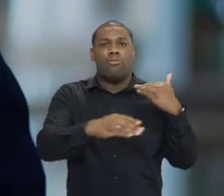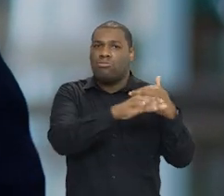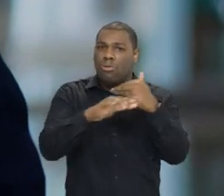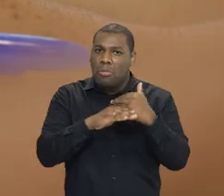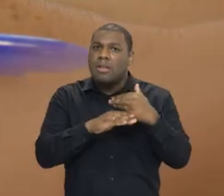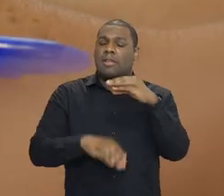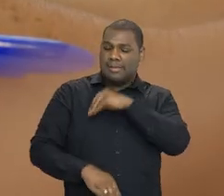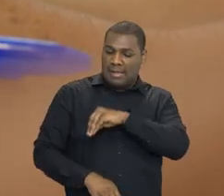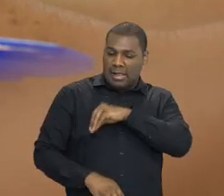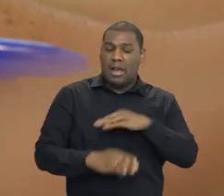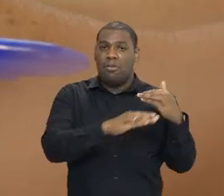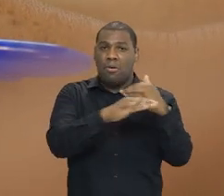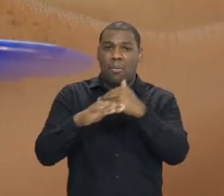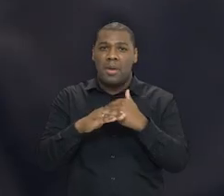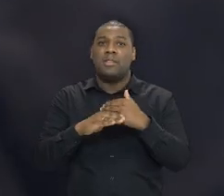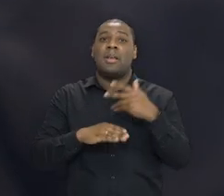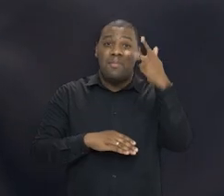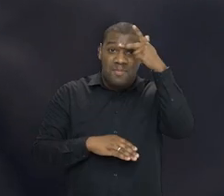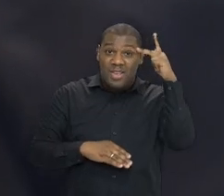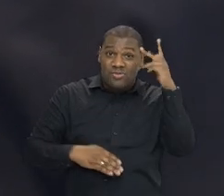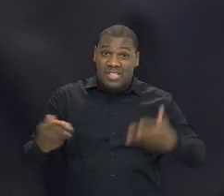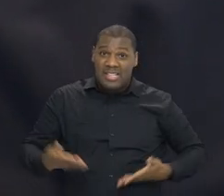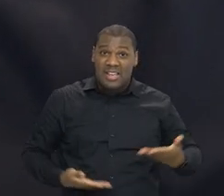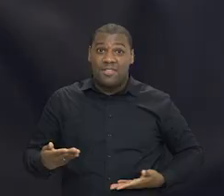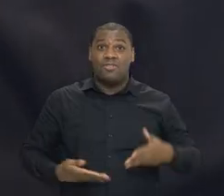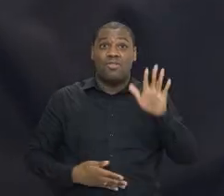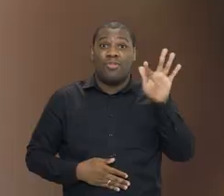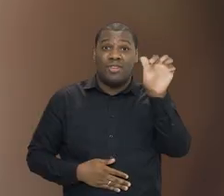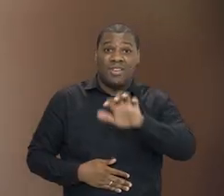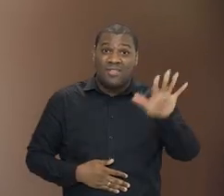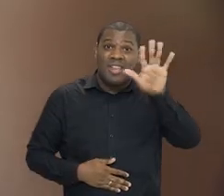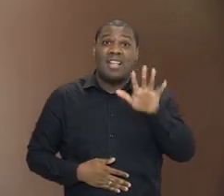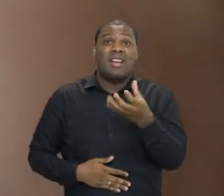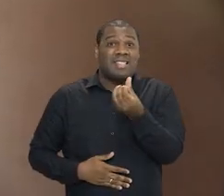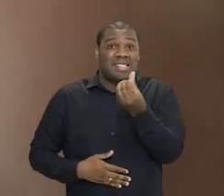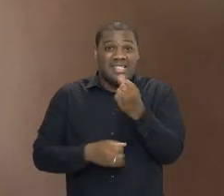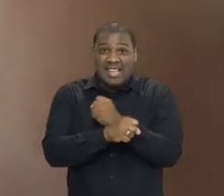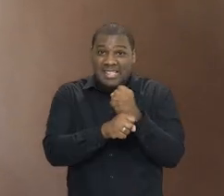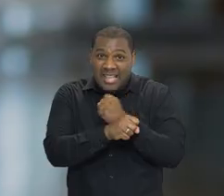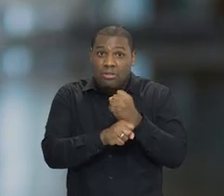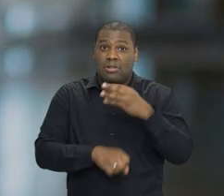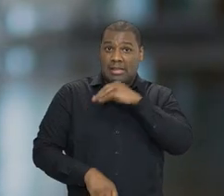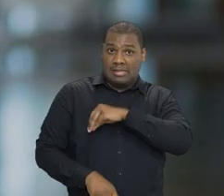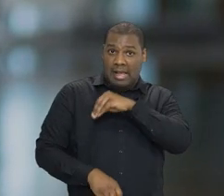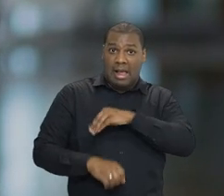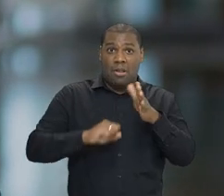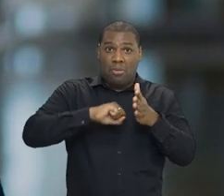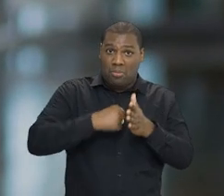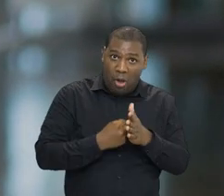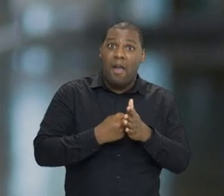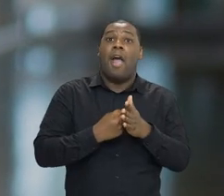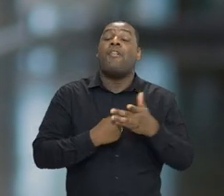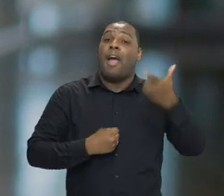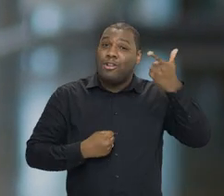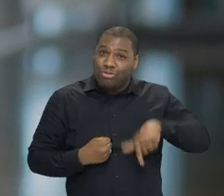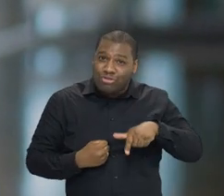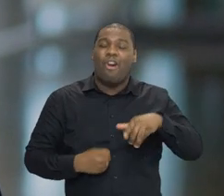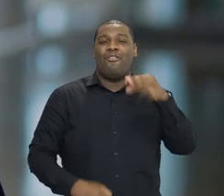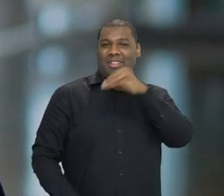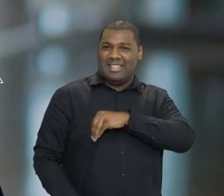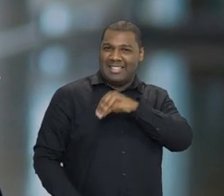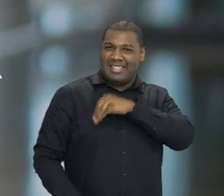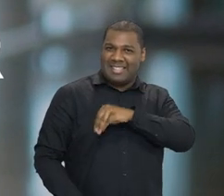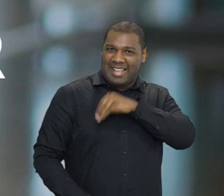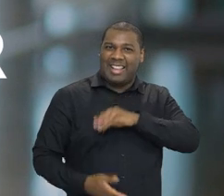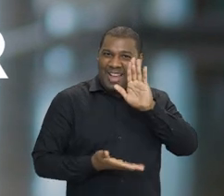salário igual. Os servidores federais tiveram reajuste depois de 6 anos com salários congelados. O salário mínimo voltou a